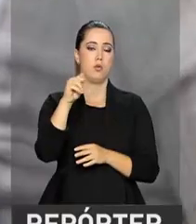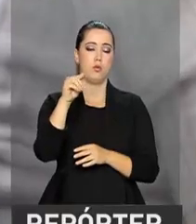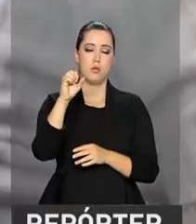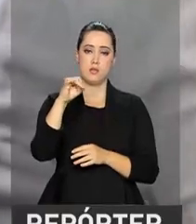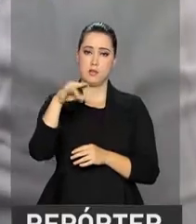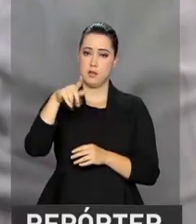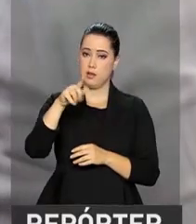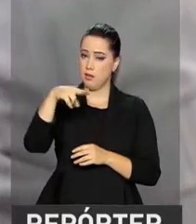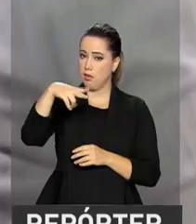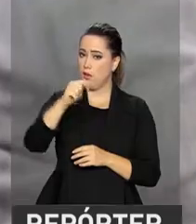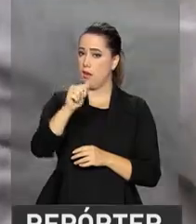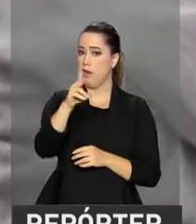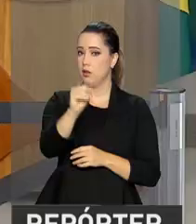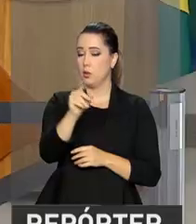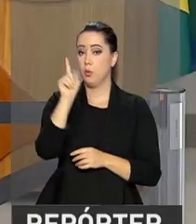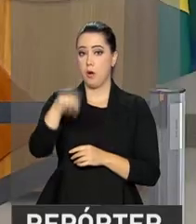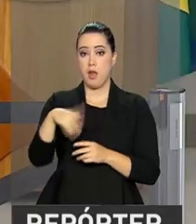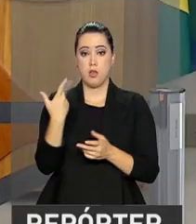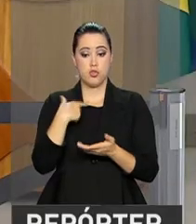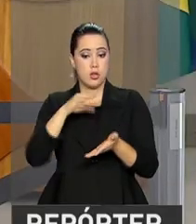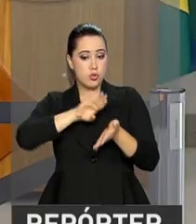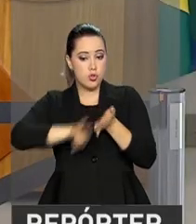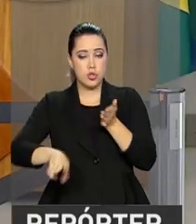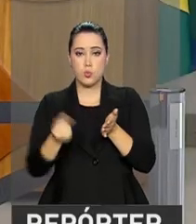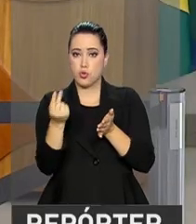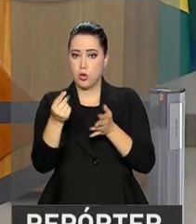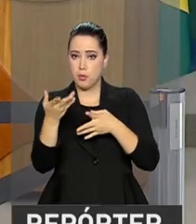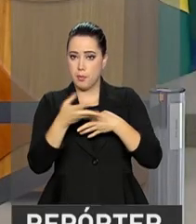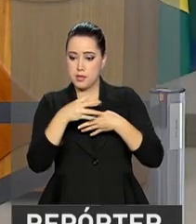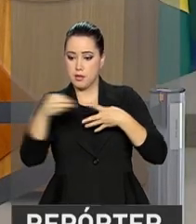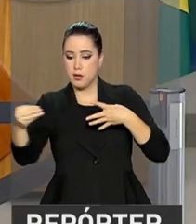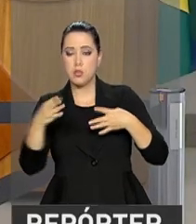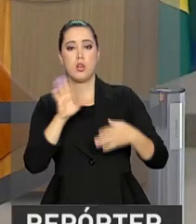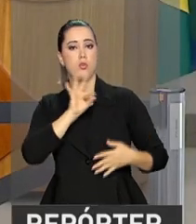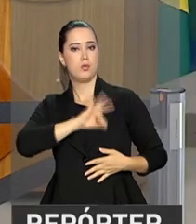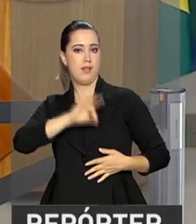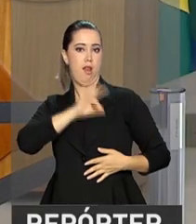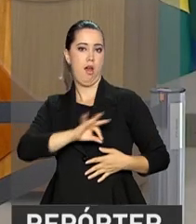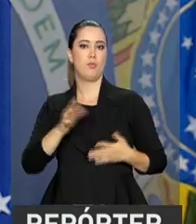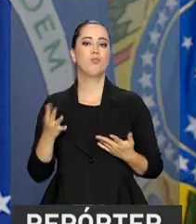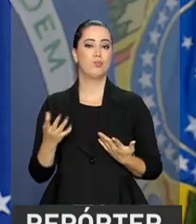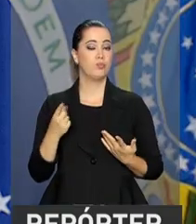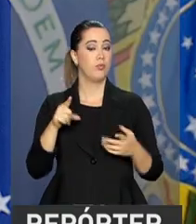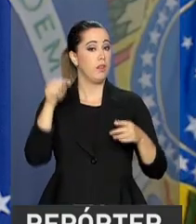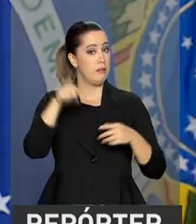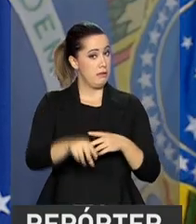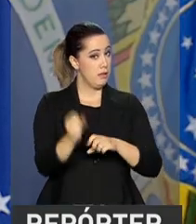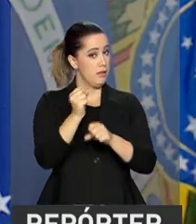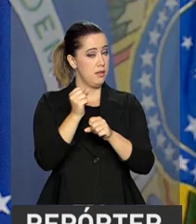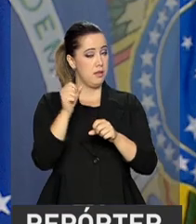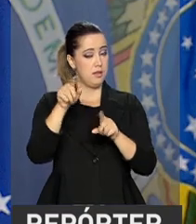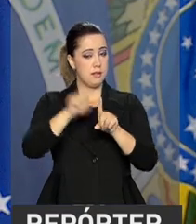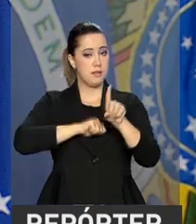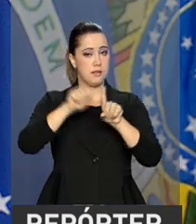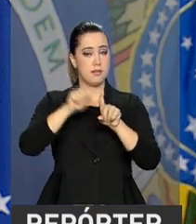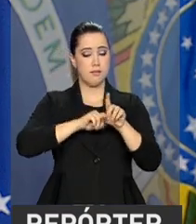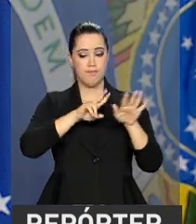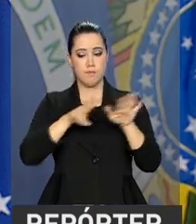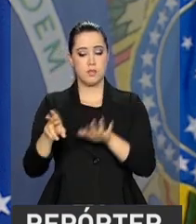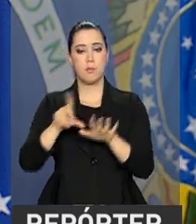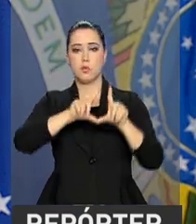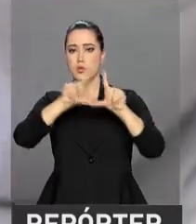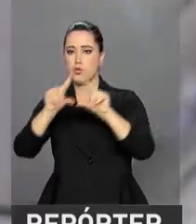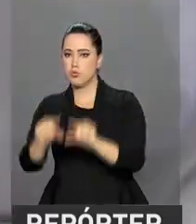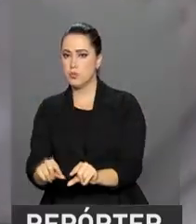pagamento ou de benefício e nesta semana o governo reduziu mais uma vez o teto dos juros desse tipo de